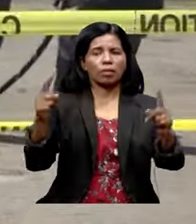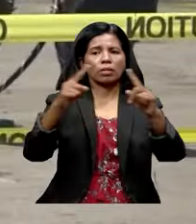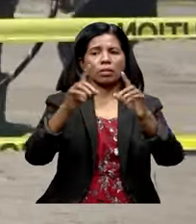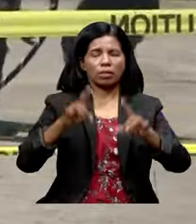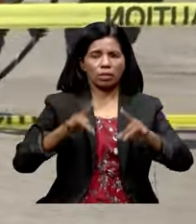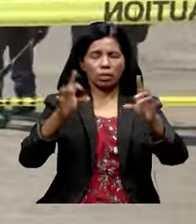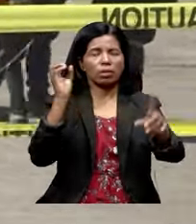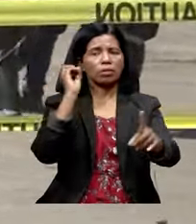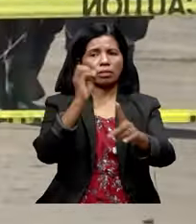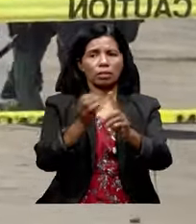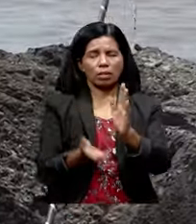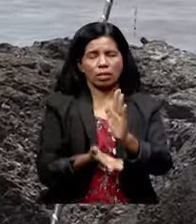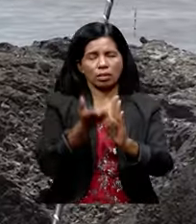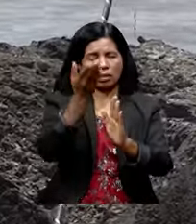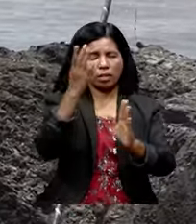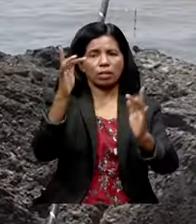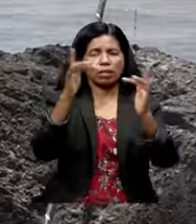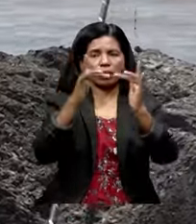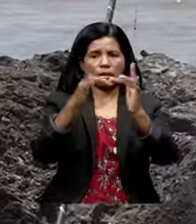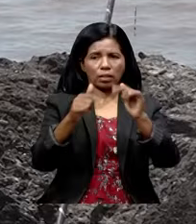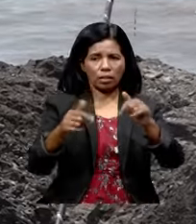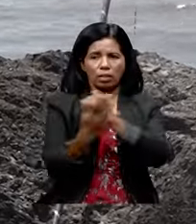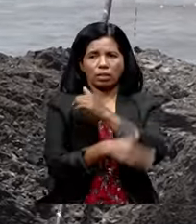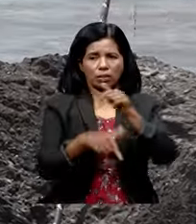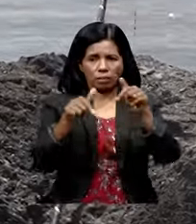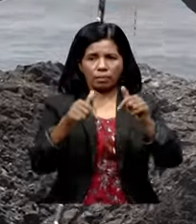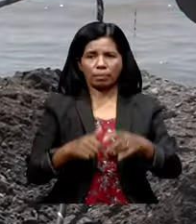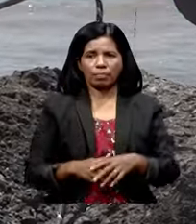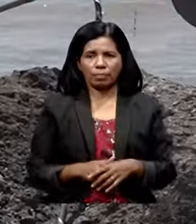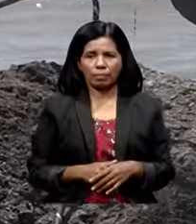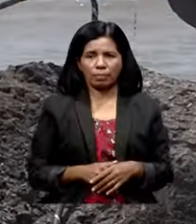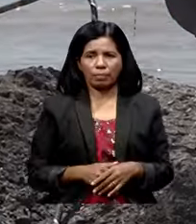objetivo atuasai kapasidade linha internet iharailaran. Adair tu simenes, bemines simenes, ZMN.